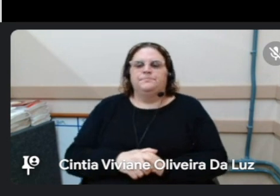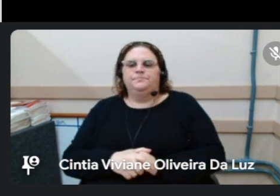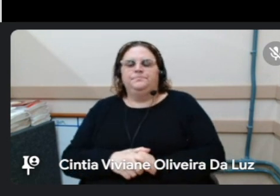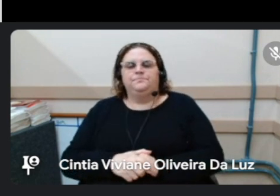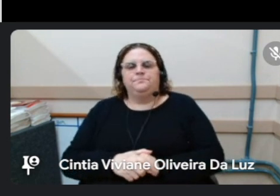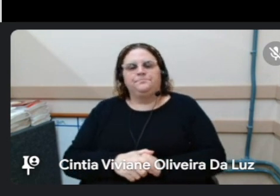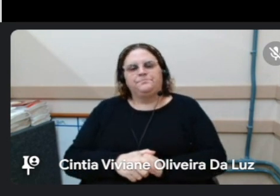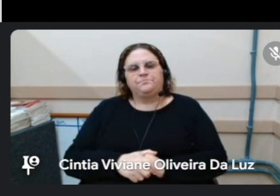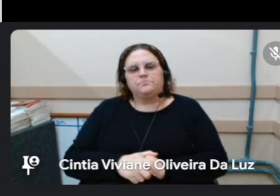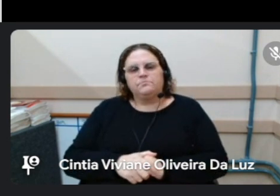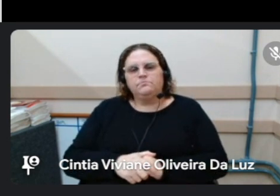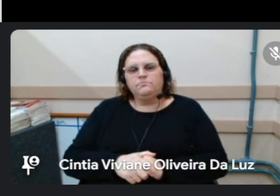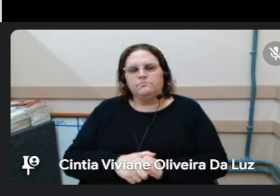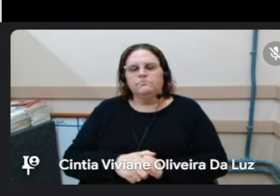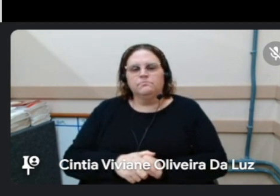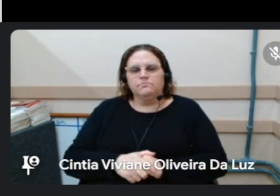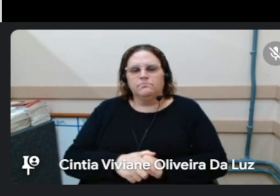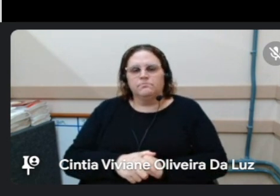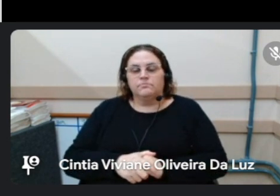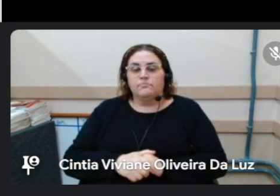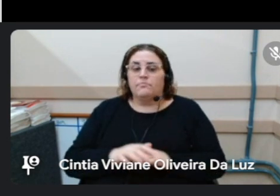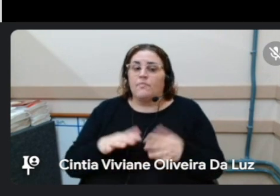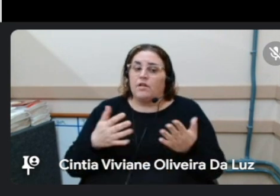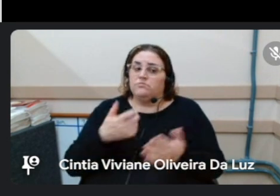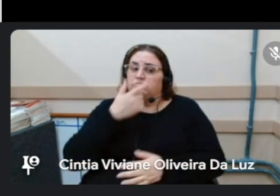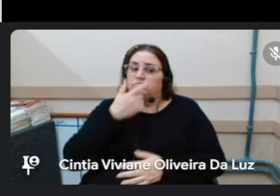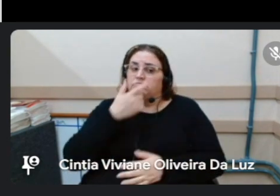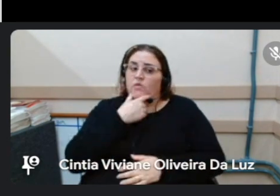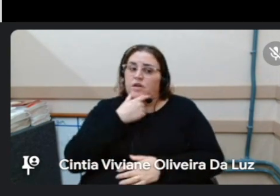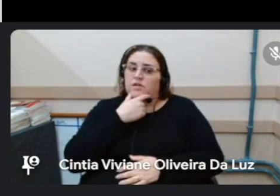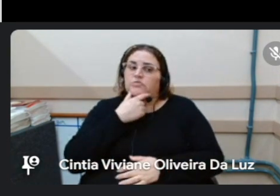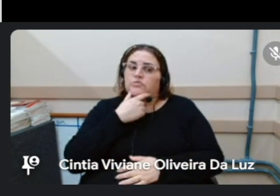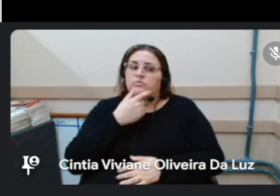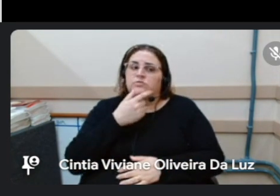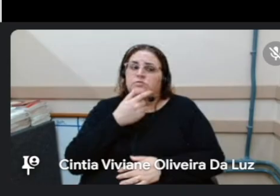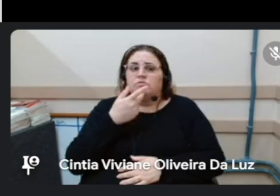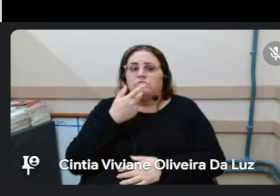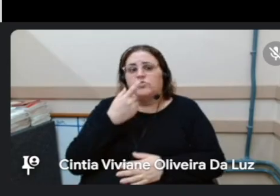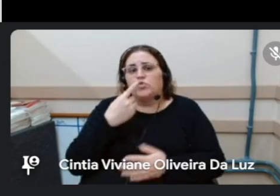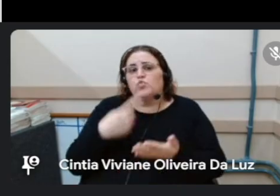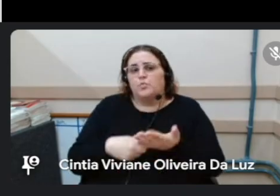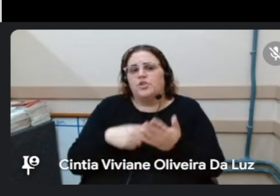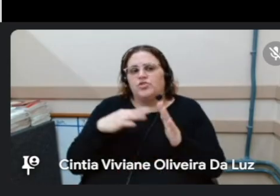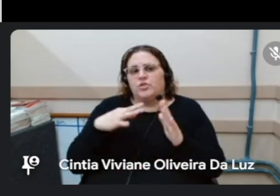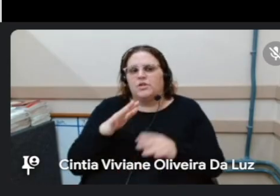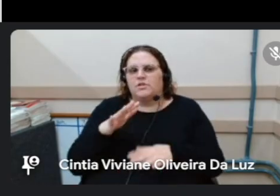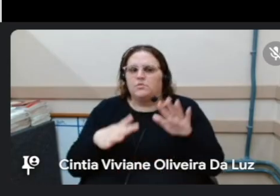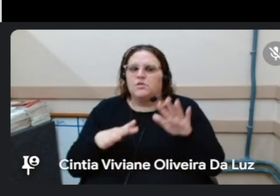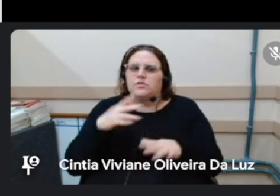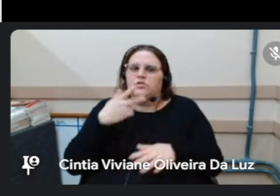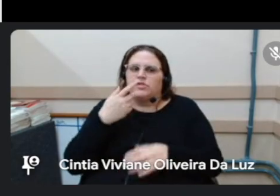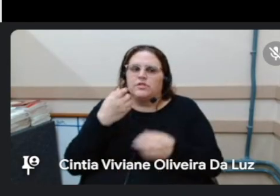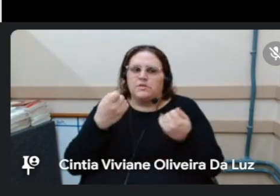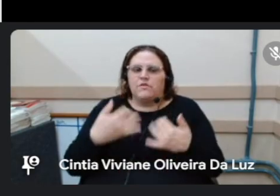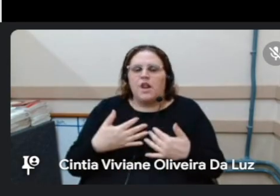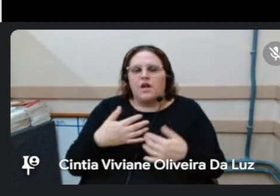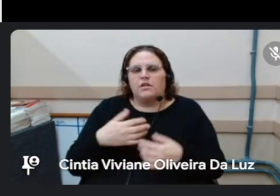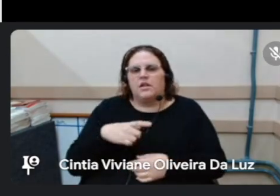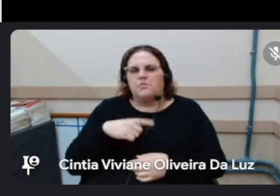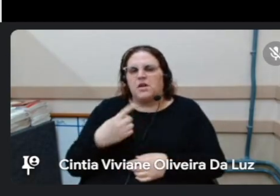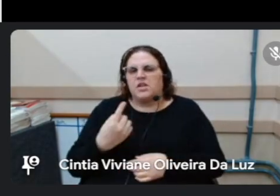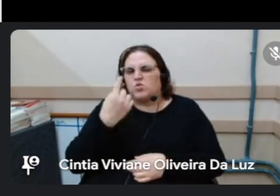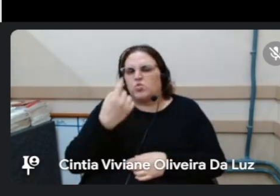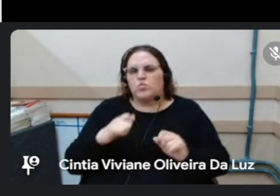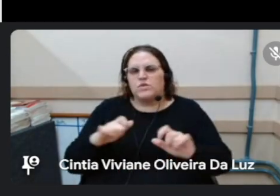eh eu acho que eu cobri mais ou menos o que eu tinha para falar eu só tenho mais um slide Eh